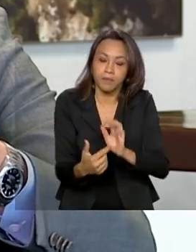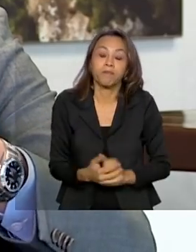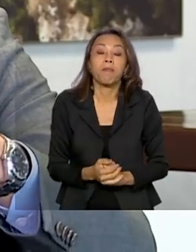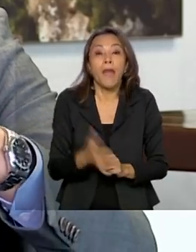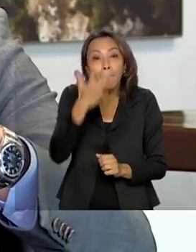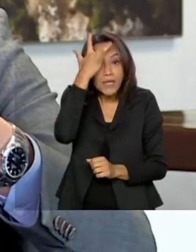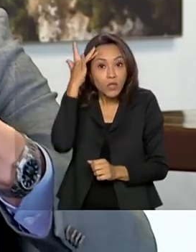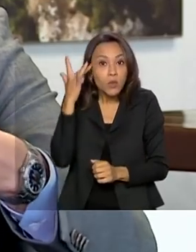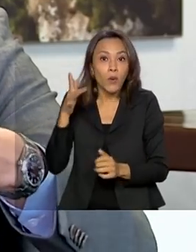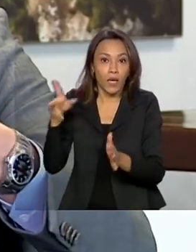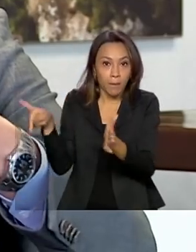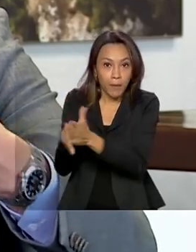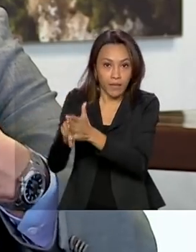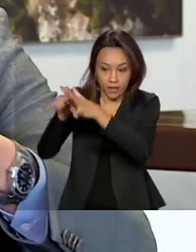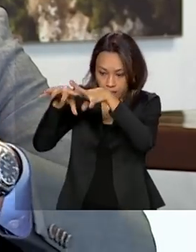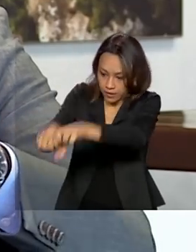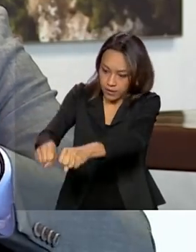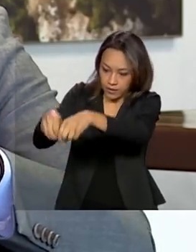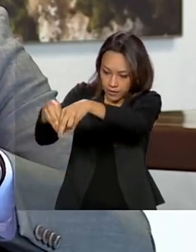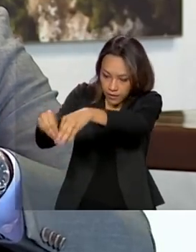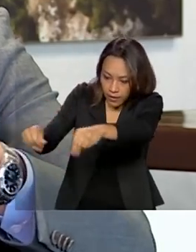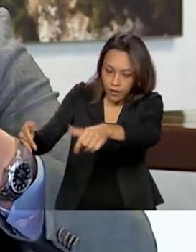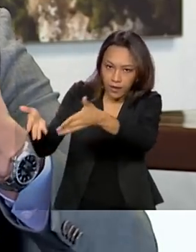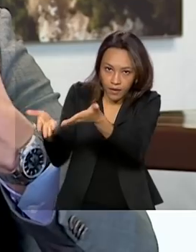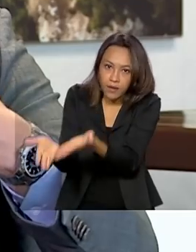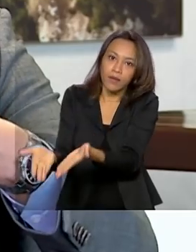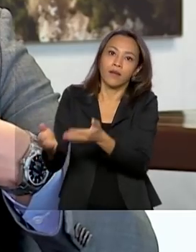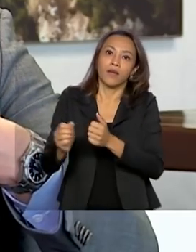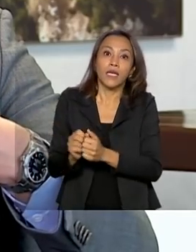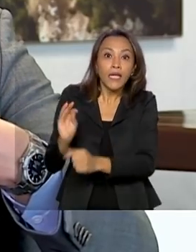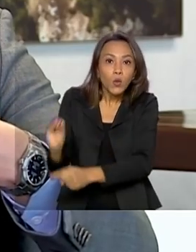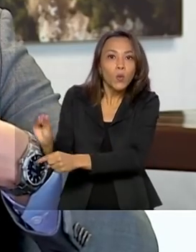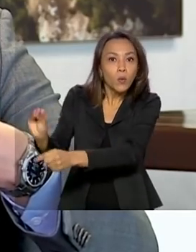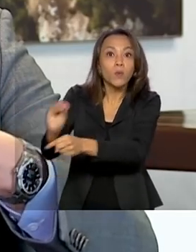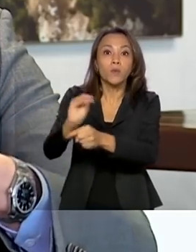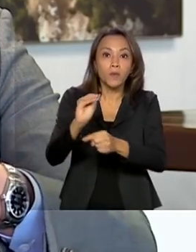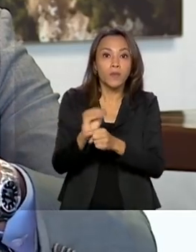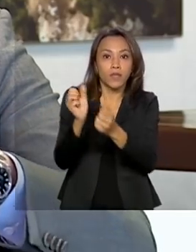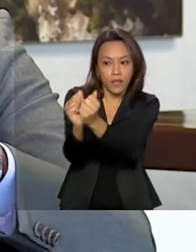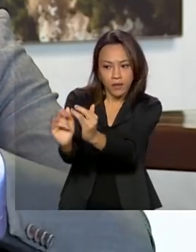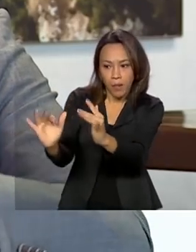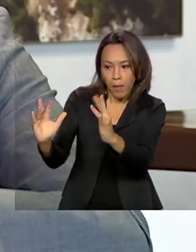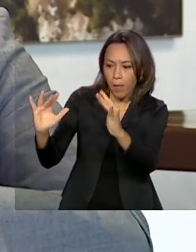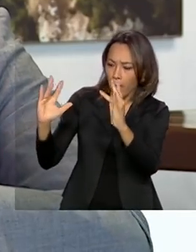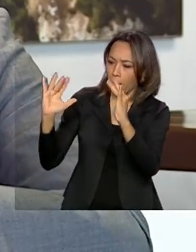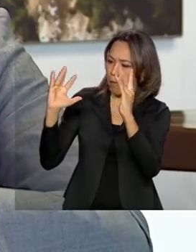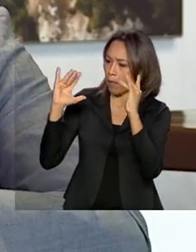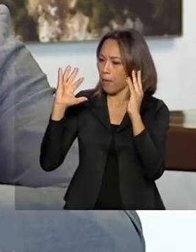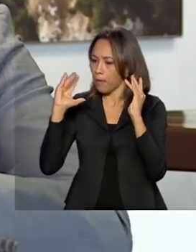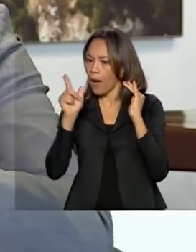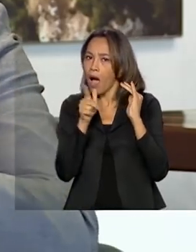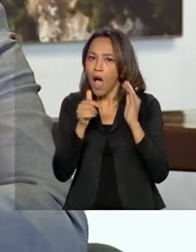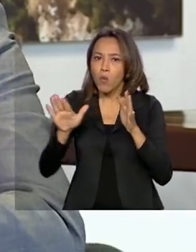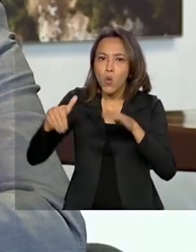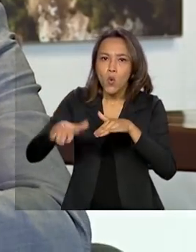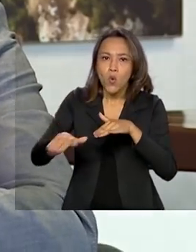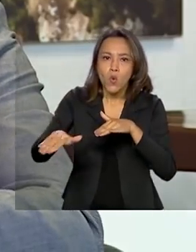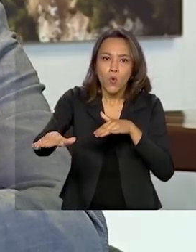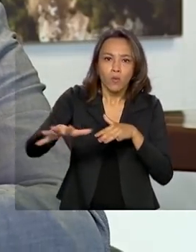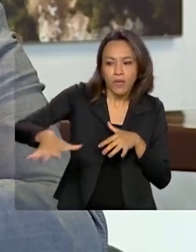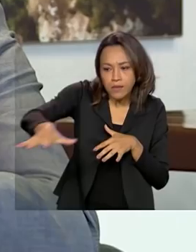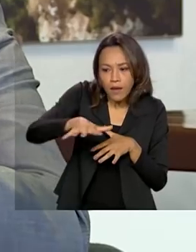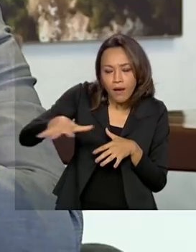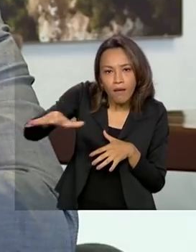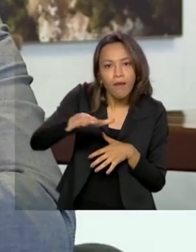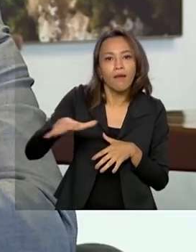proprietário, o produtor rural, o proprietário, que conserva a sua reserva legal, que cuida da sua APP, da sua área de